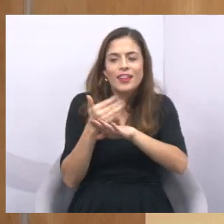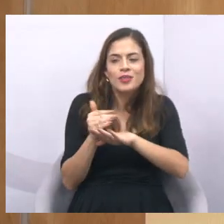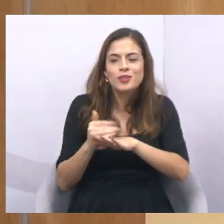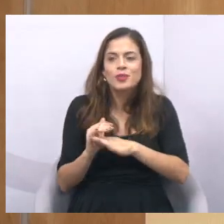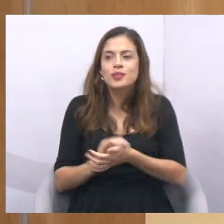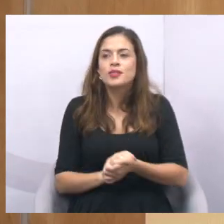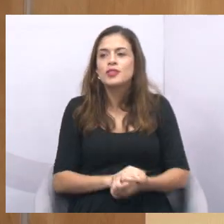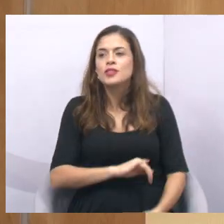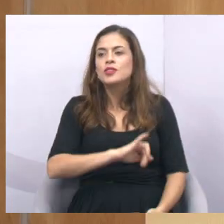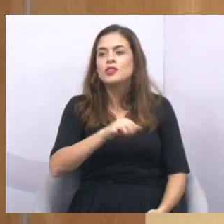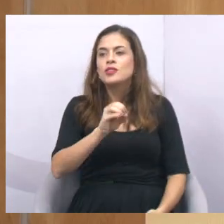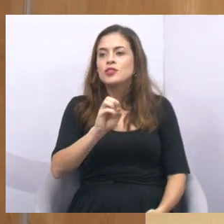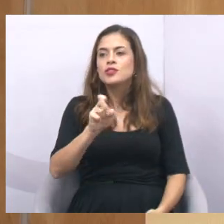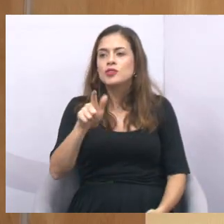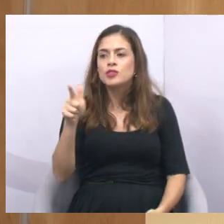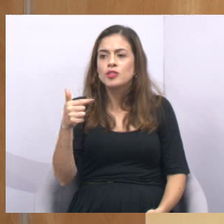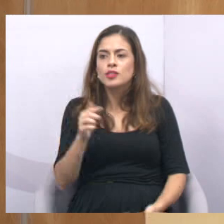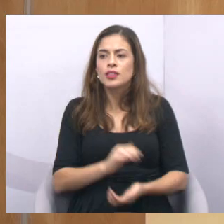Olaio,